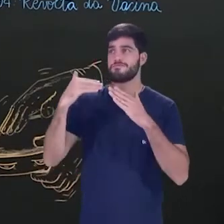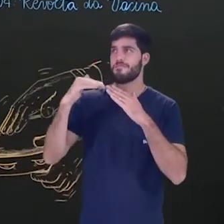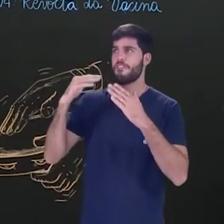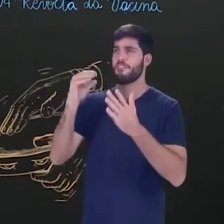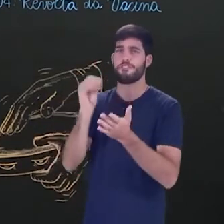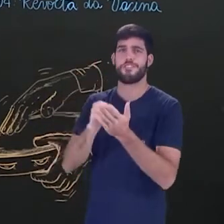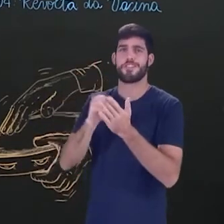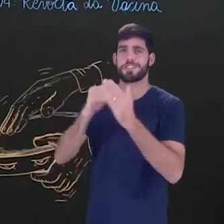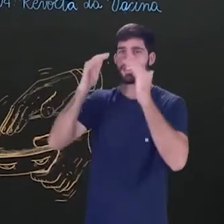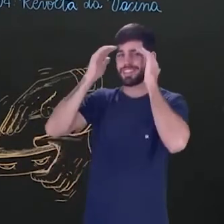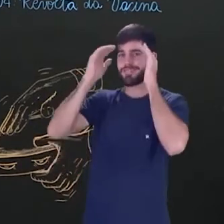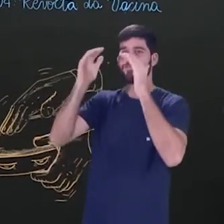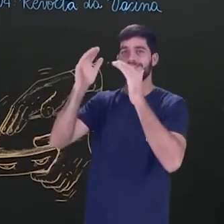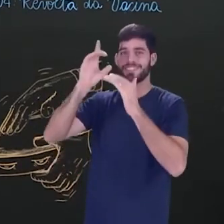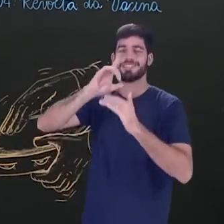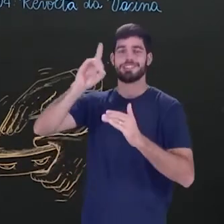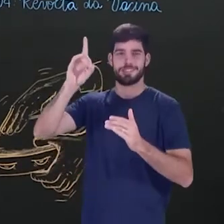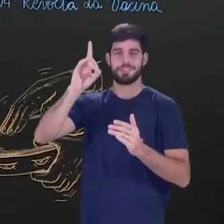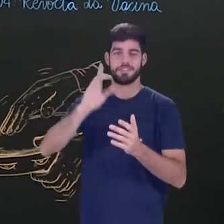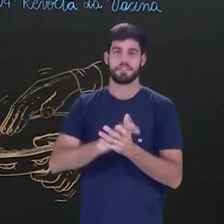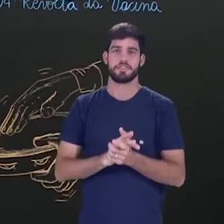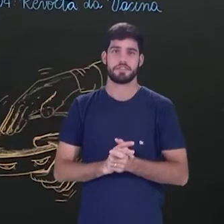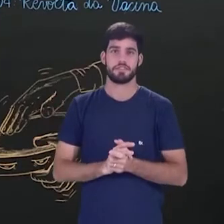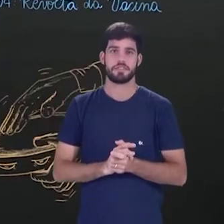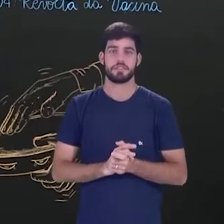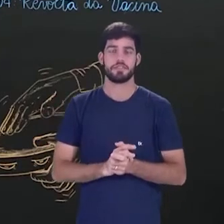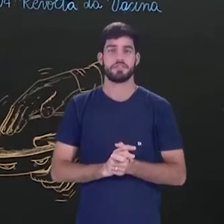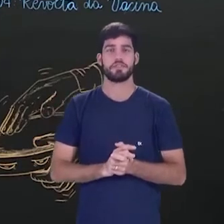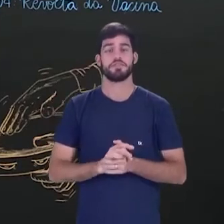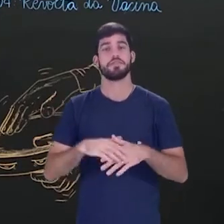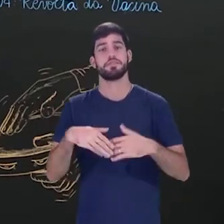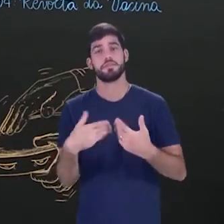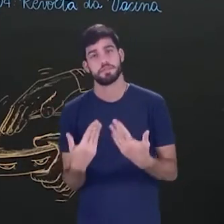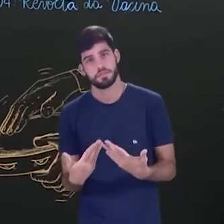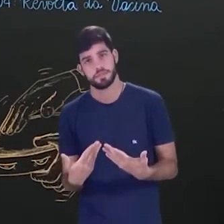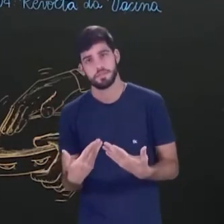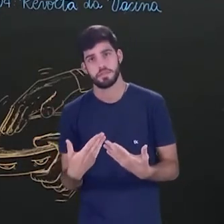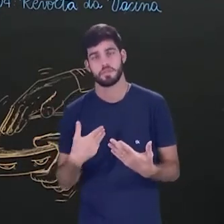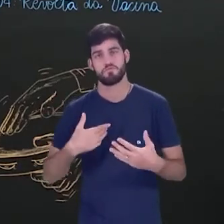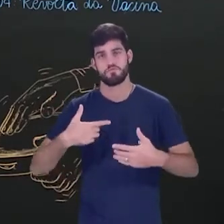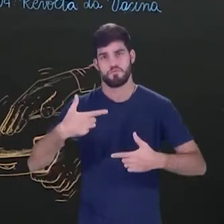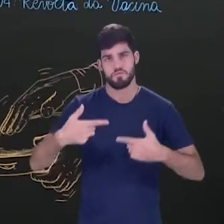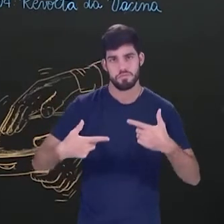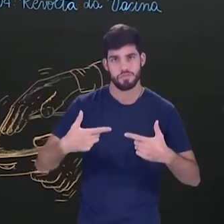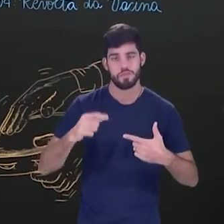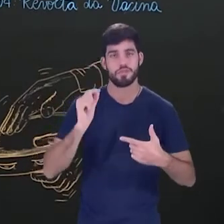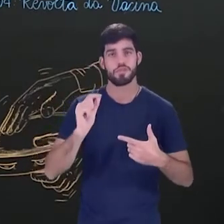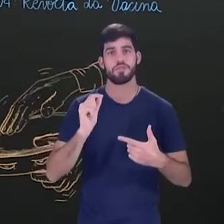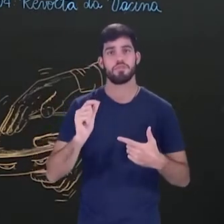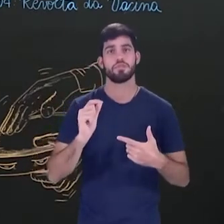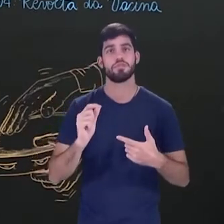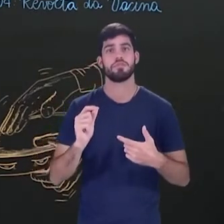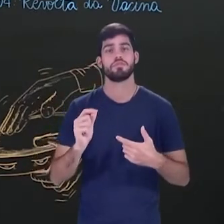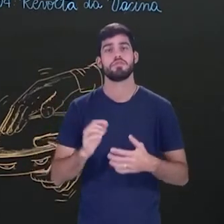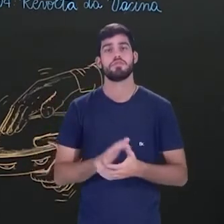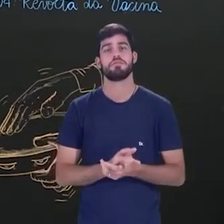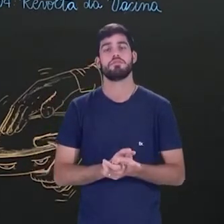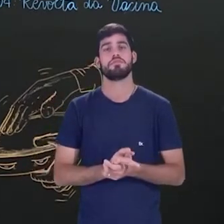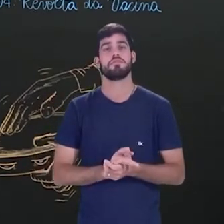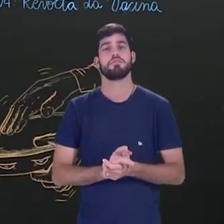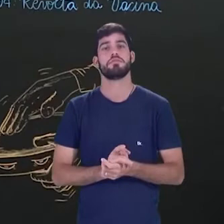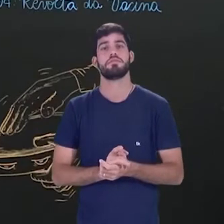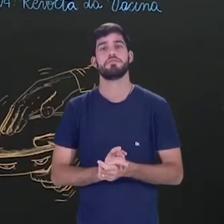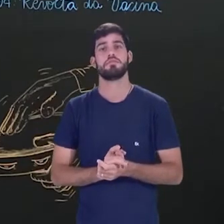forma, desrespeitando uma vontade da divindade. Então, o conflito da revolta da vacina, em